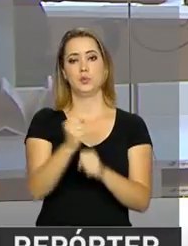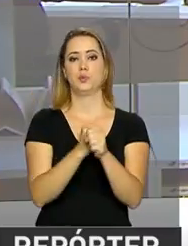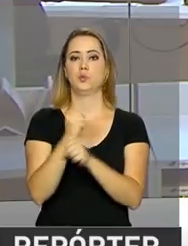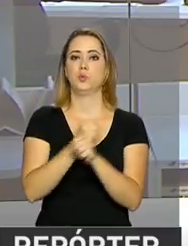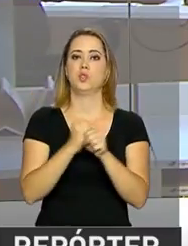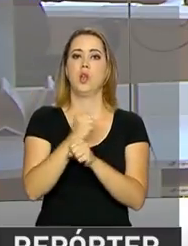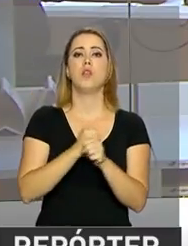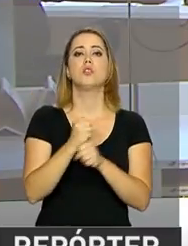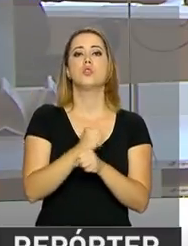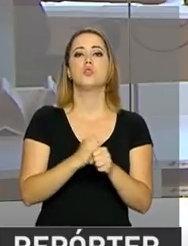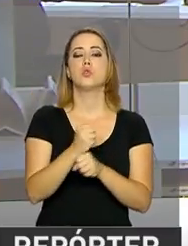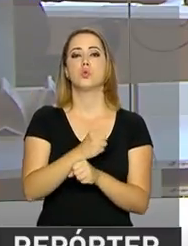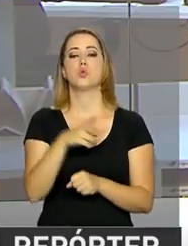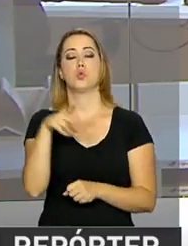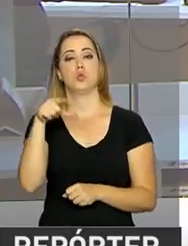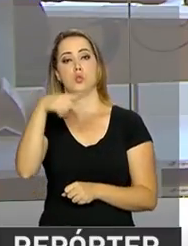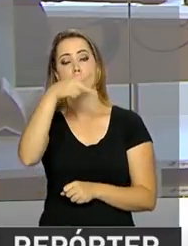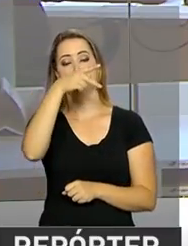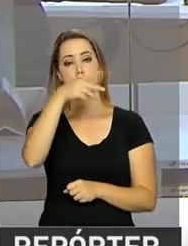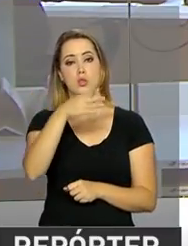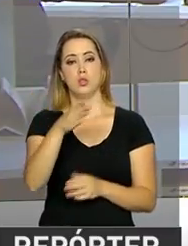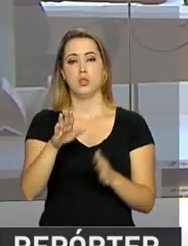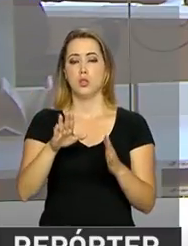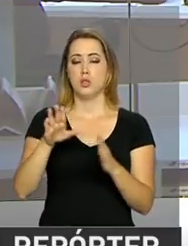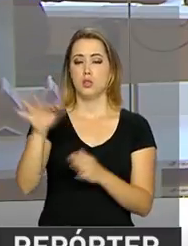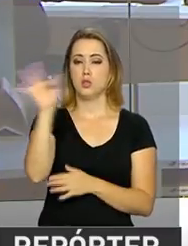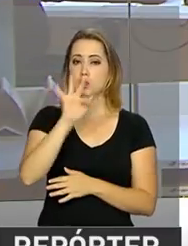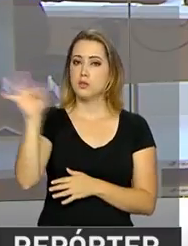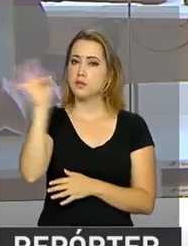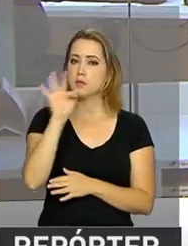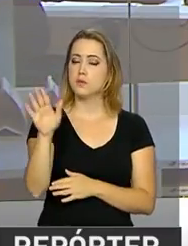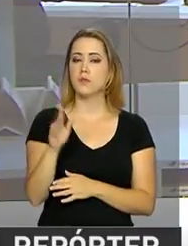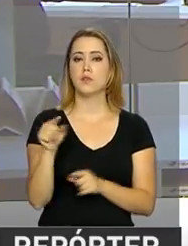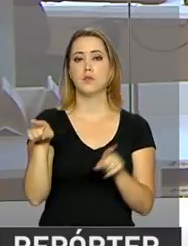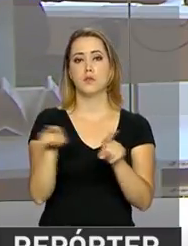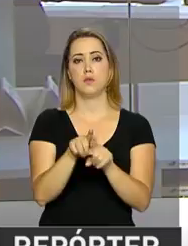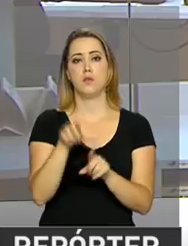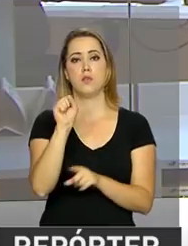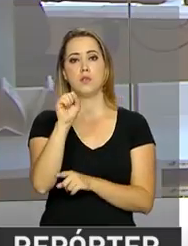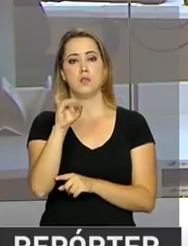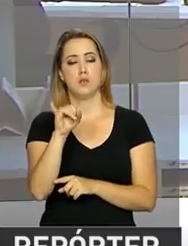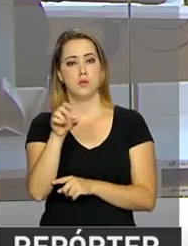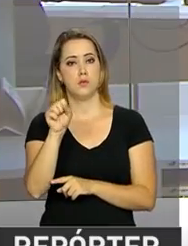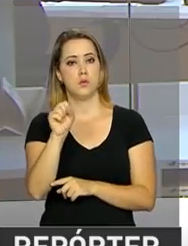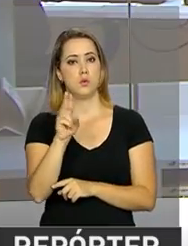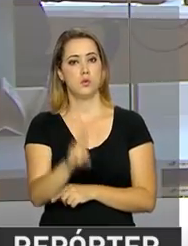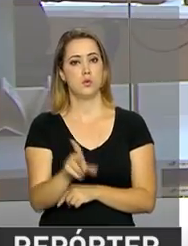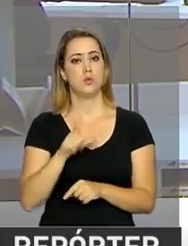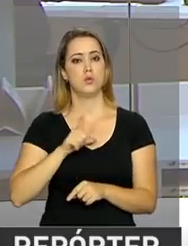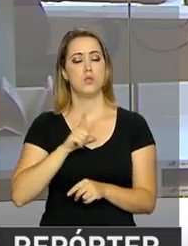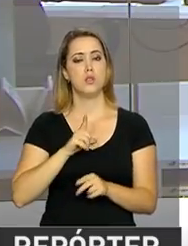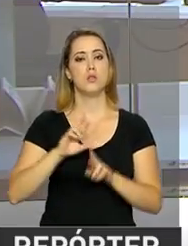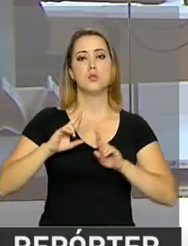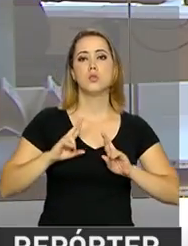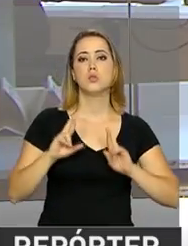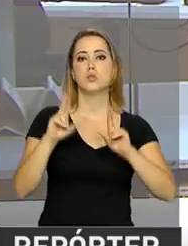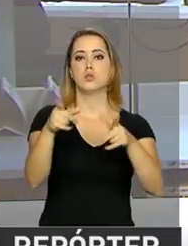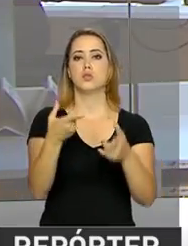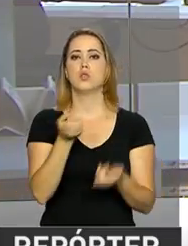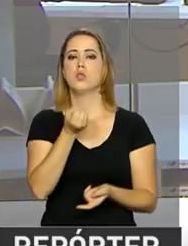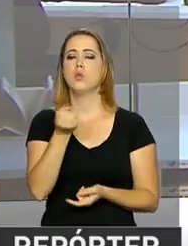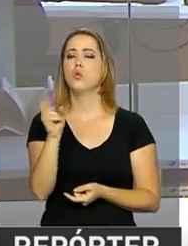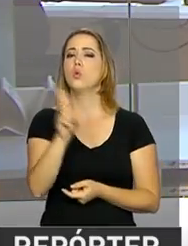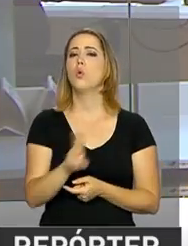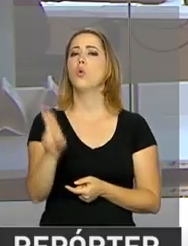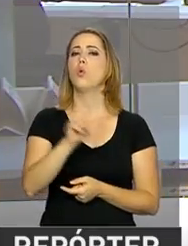as instituições públicas de educação superior que adotam o sistema de seleção unificada ou cisu terão mais flexibilidade